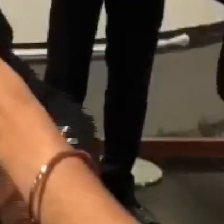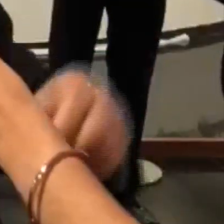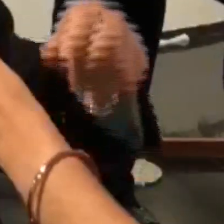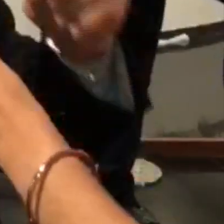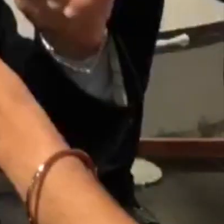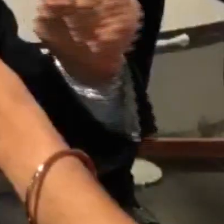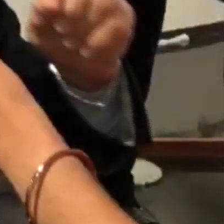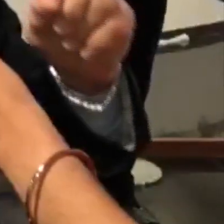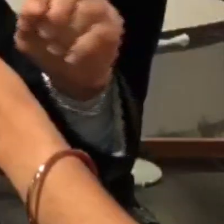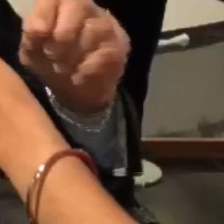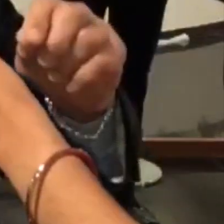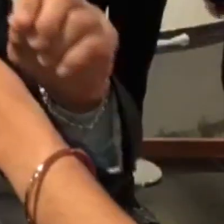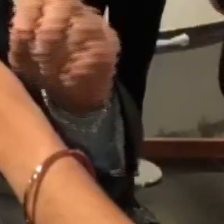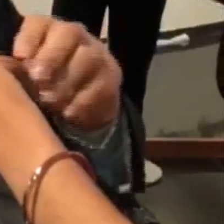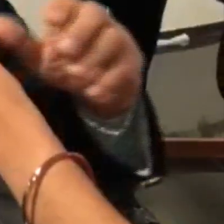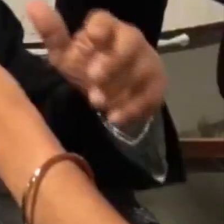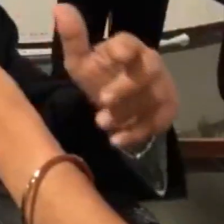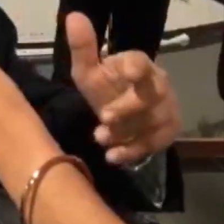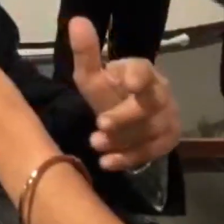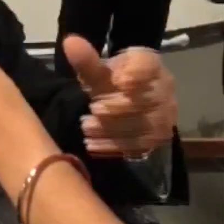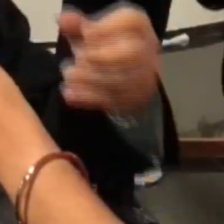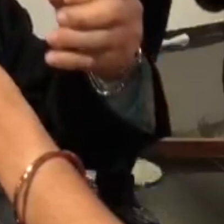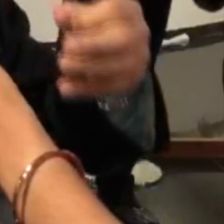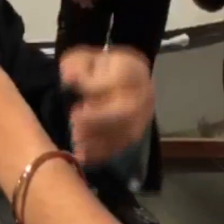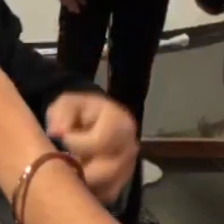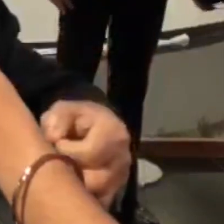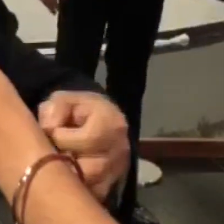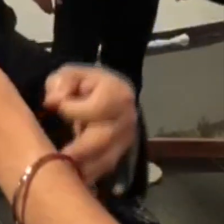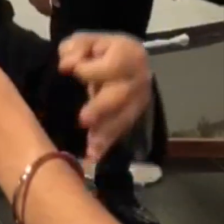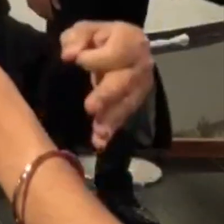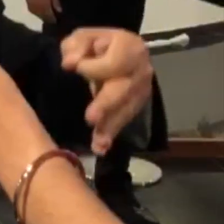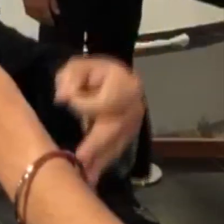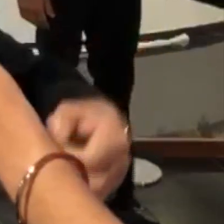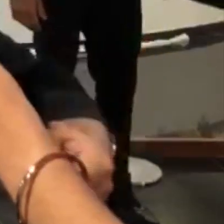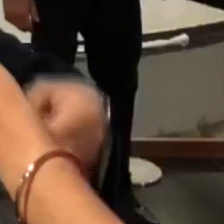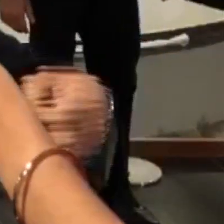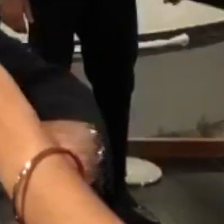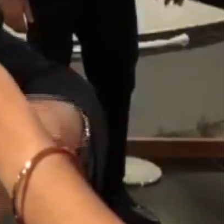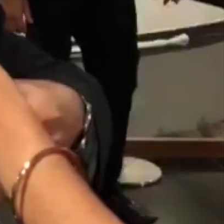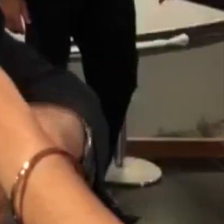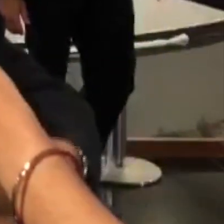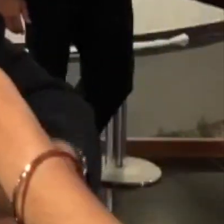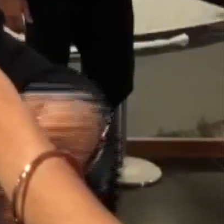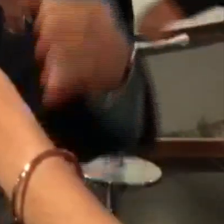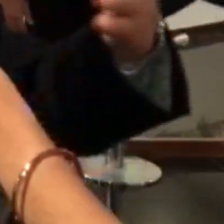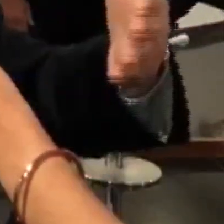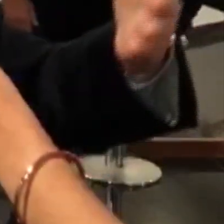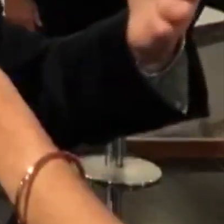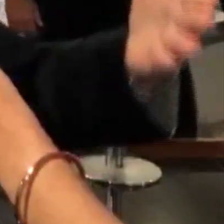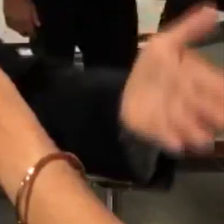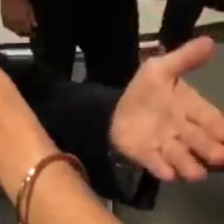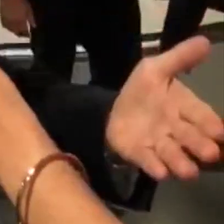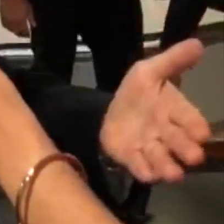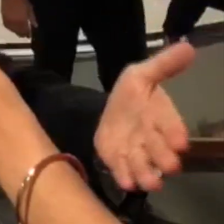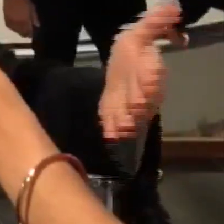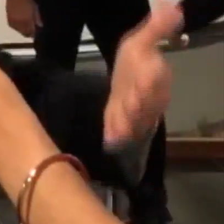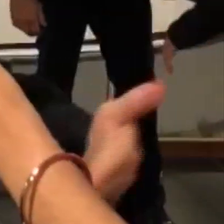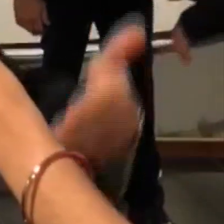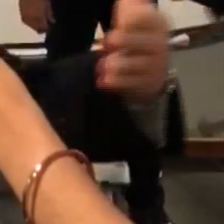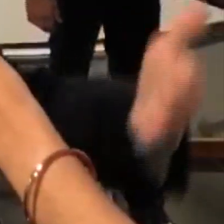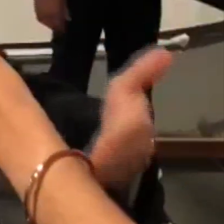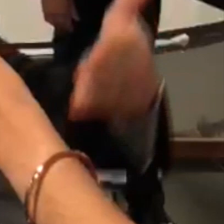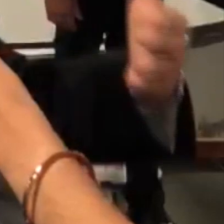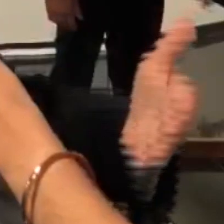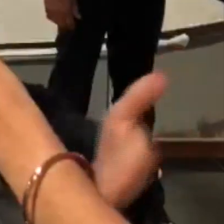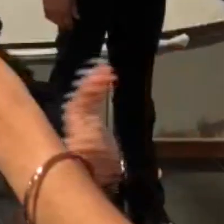magistratura, mas sobretudo para nós piauienses temos o orgulho de ter aqui uma piauiense, sobretudo mulher, que